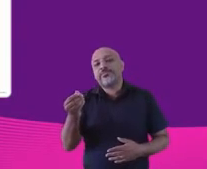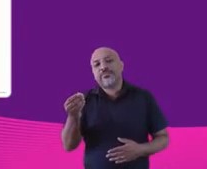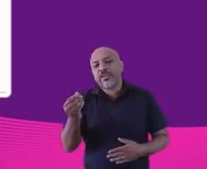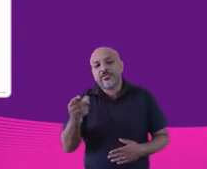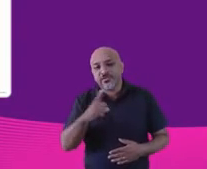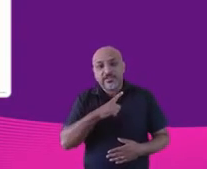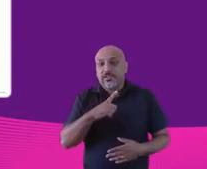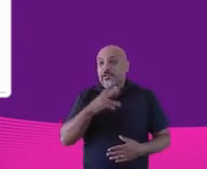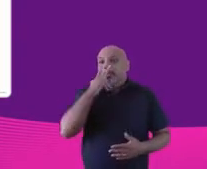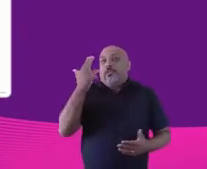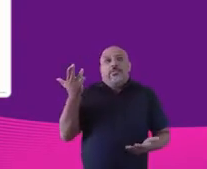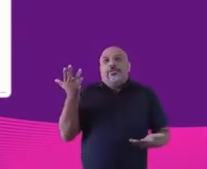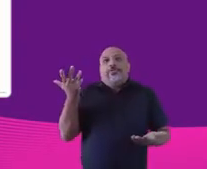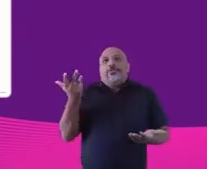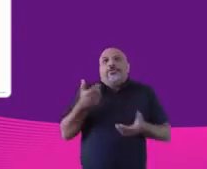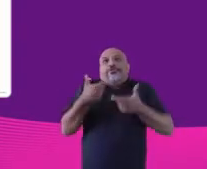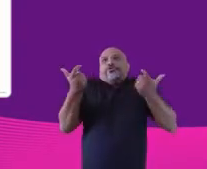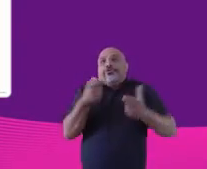extraterrestre, né?